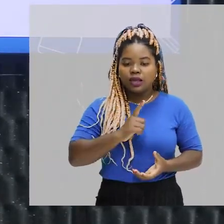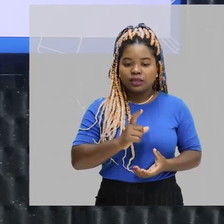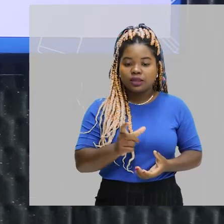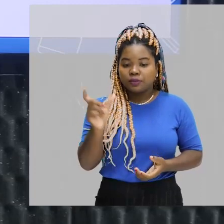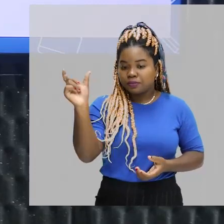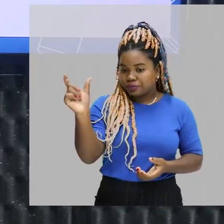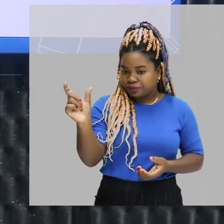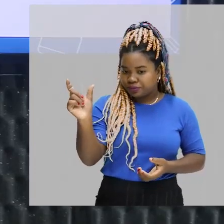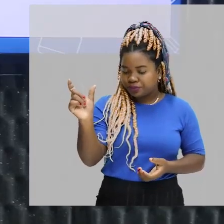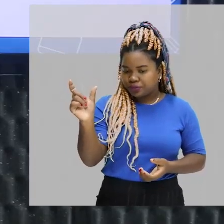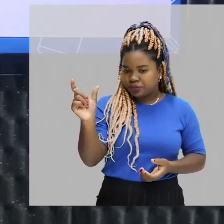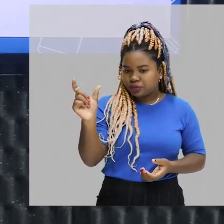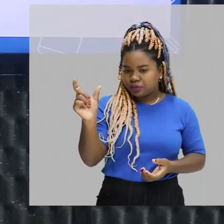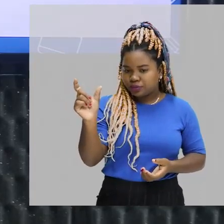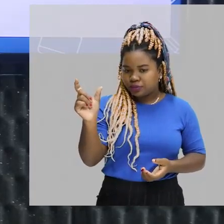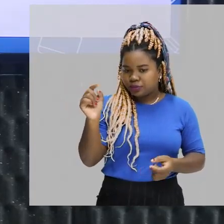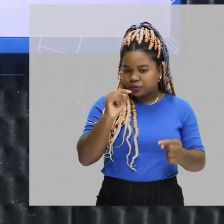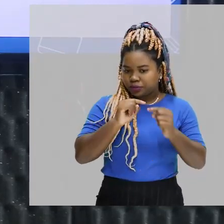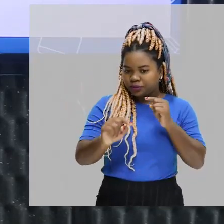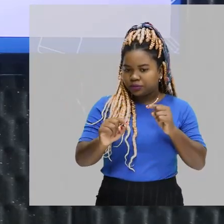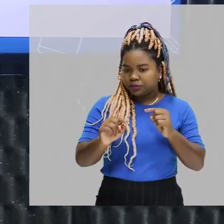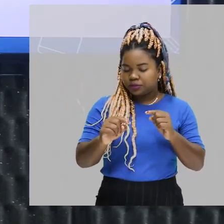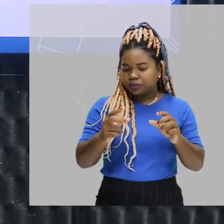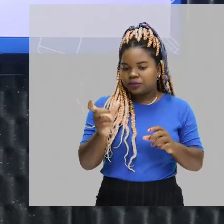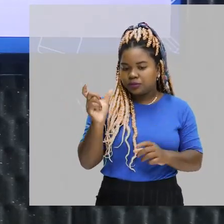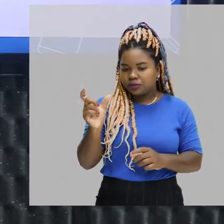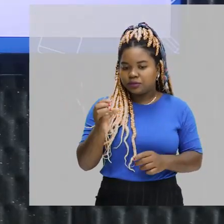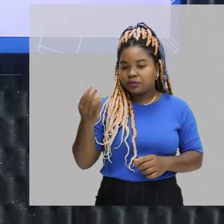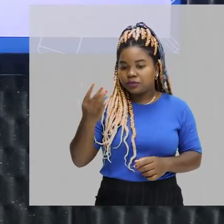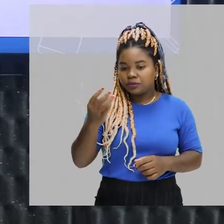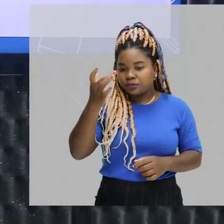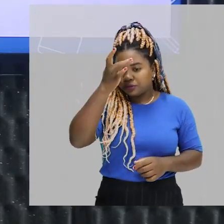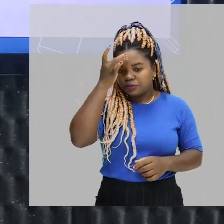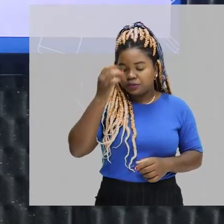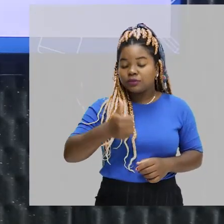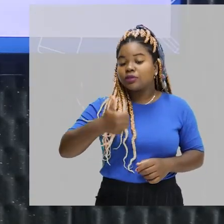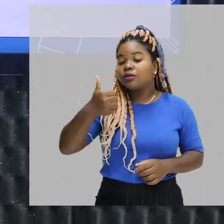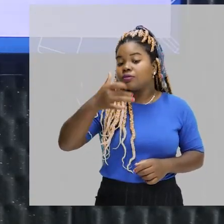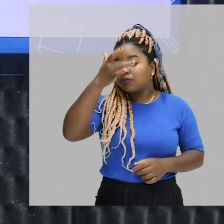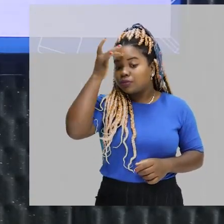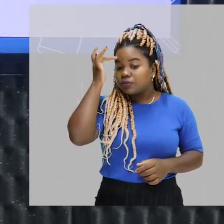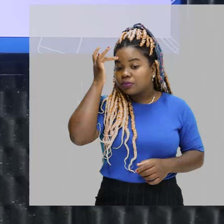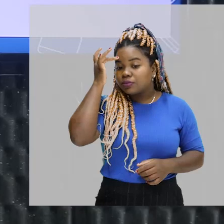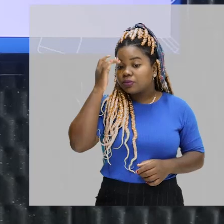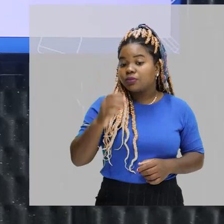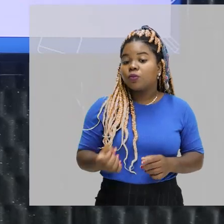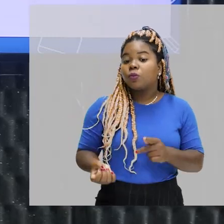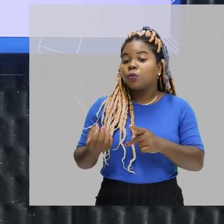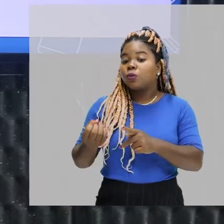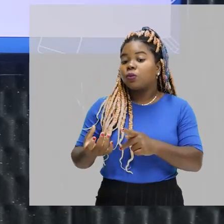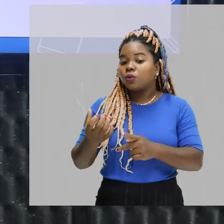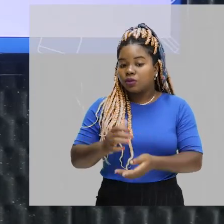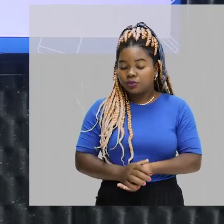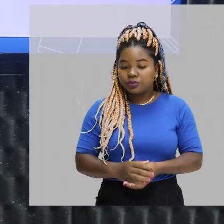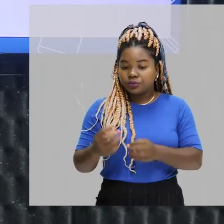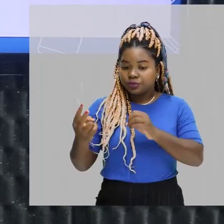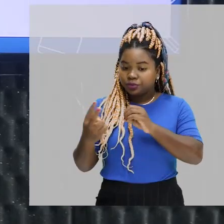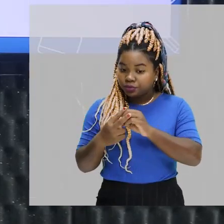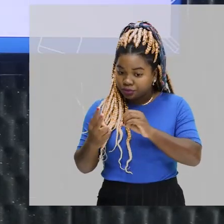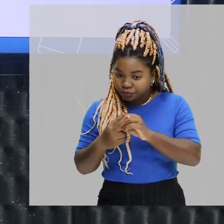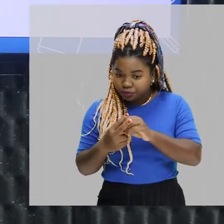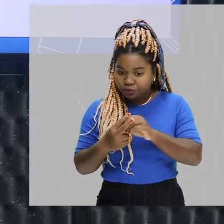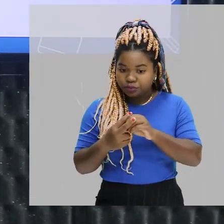concordância. Discordamos está na terceira pessoa, na primeira pessoa do plural. Tá aqui, ó, verbo